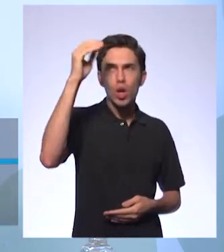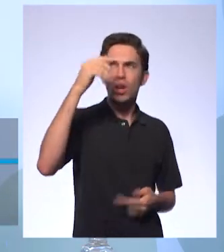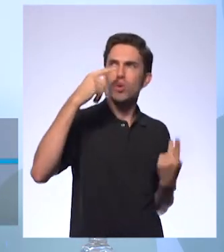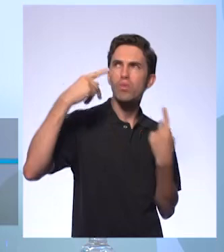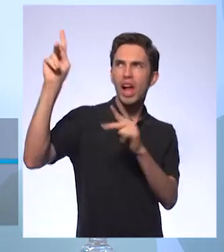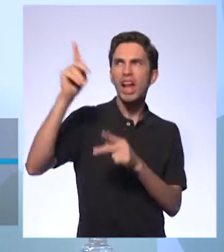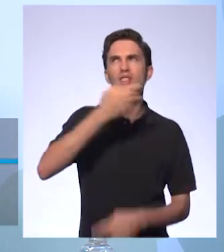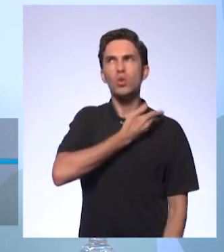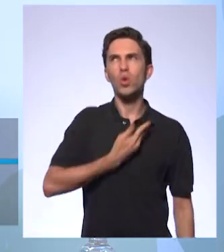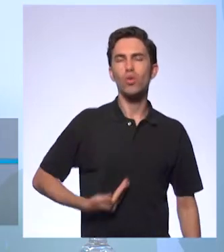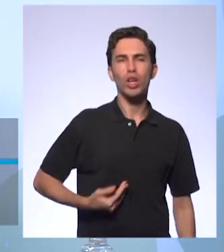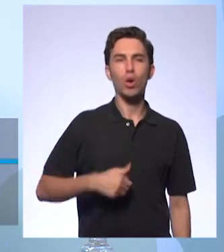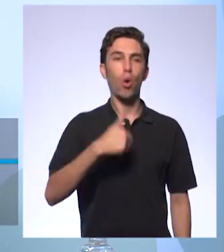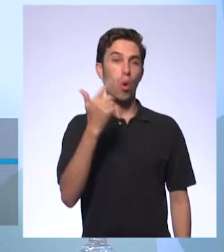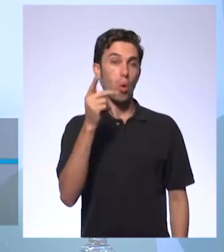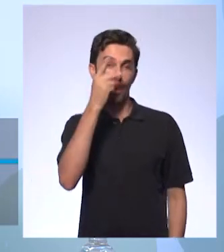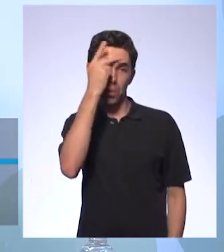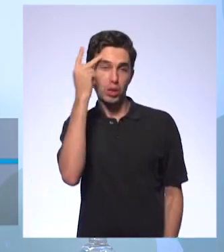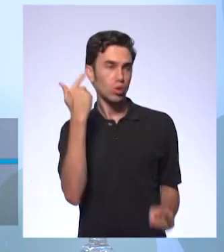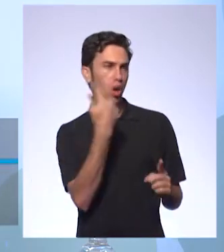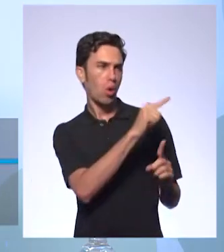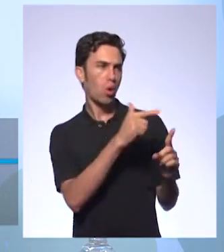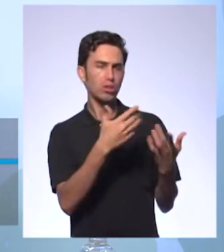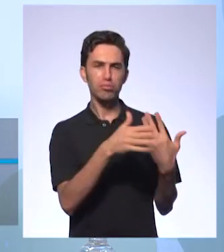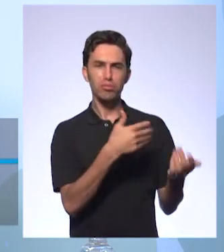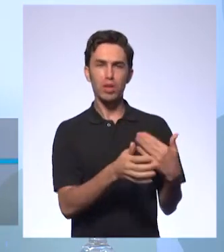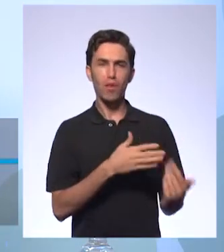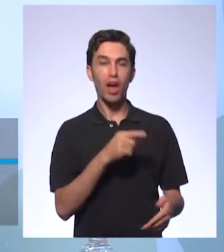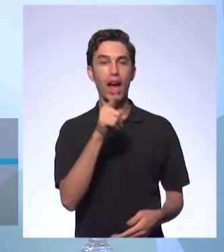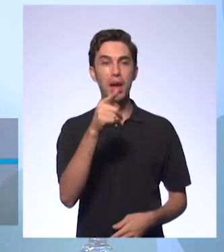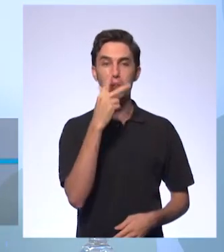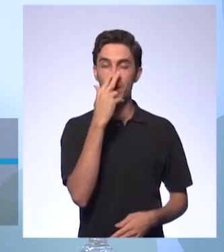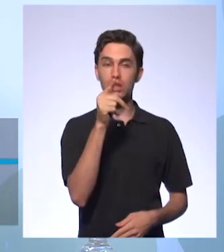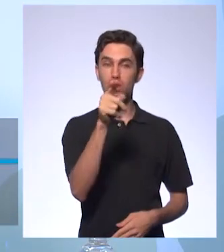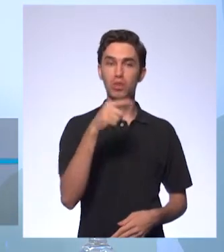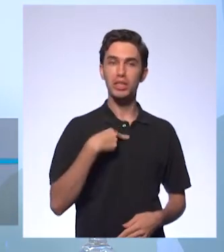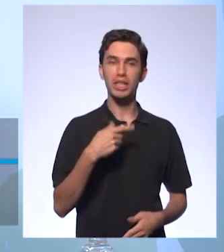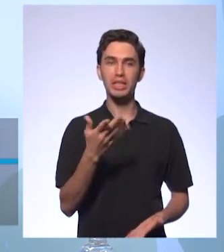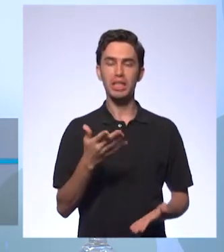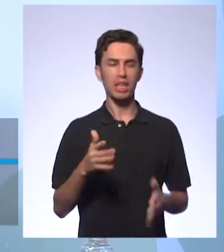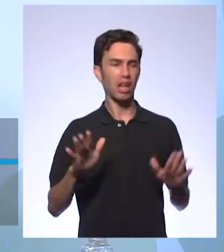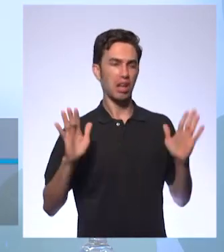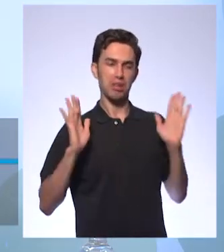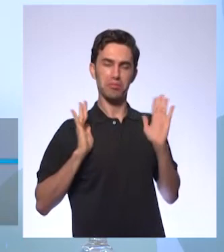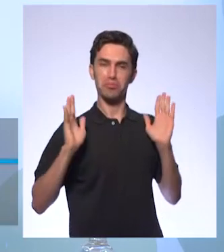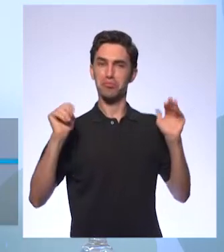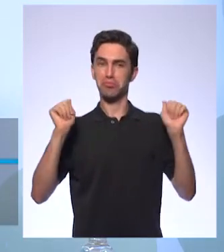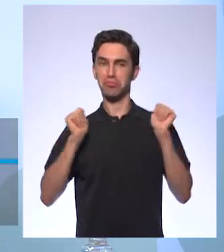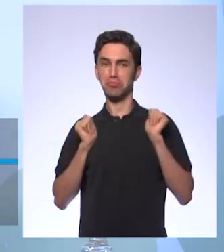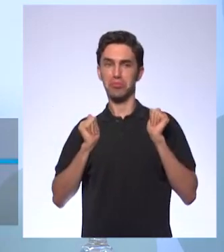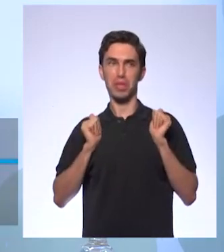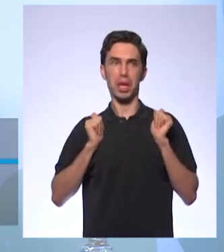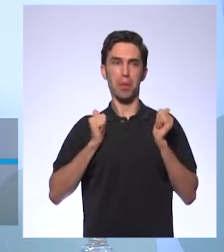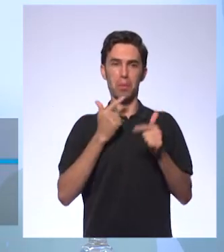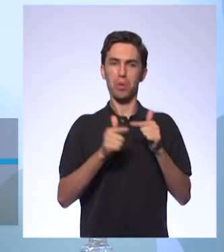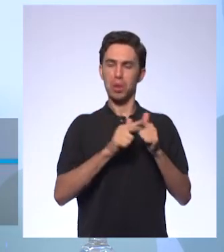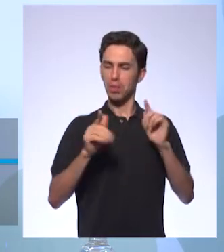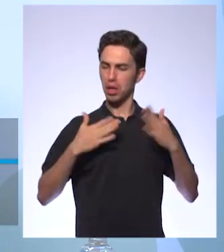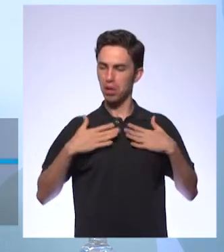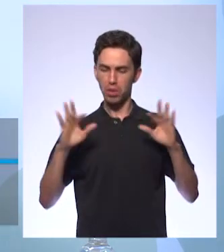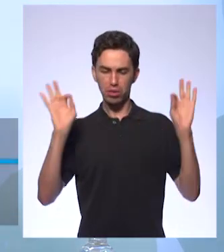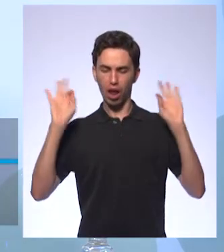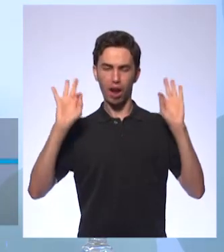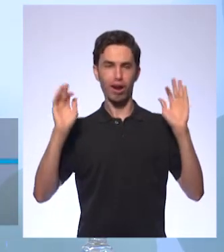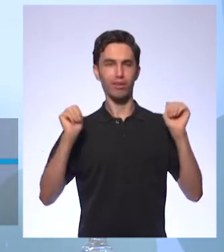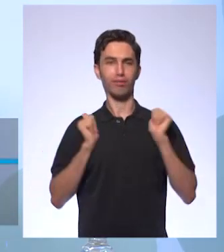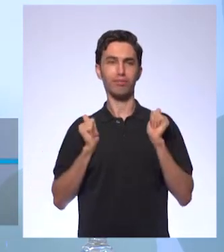pessoa, você não mostra uma atitude cidadã e a impressão que você passa na sua escrita é o problema não é meu, mas o problema é nosso. É